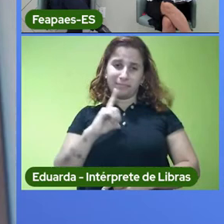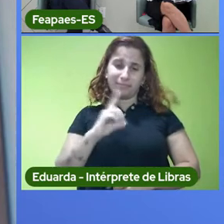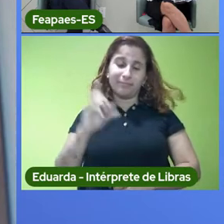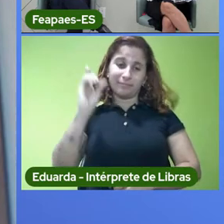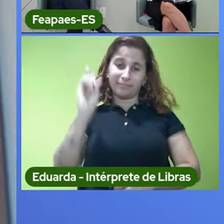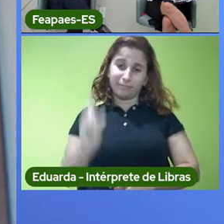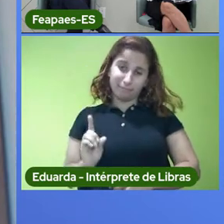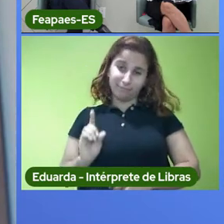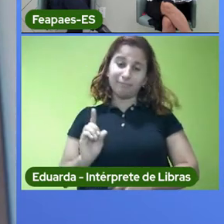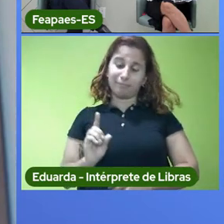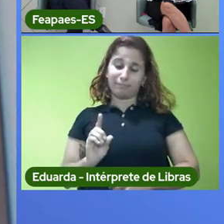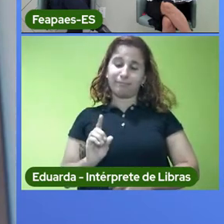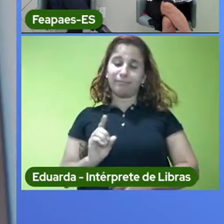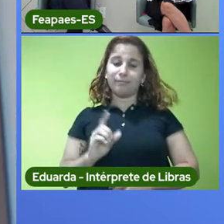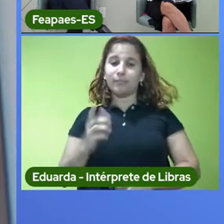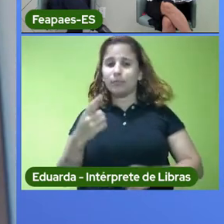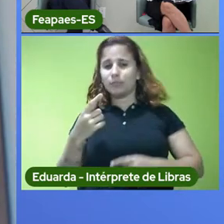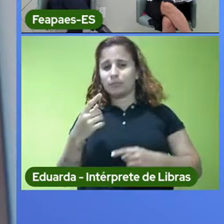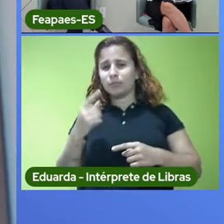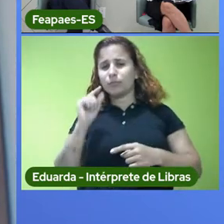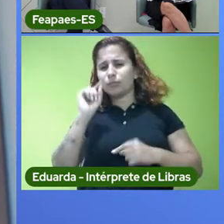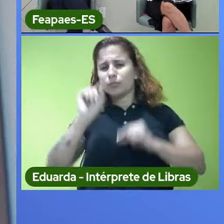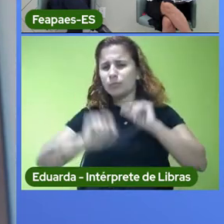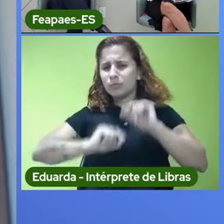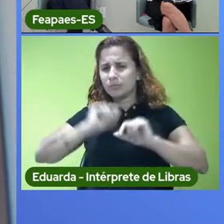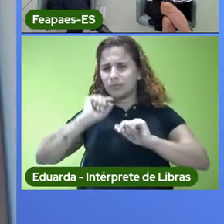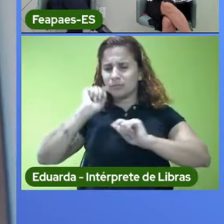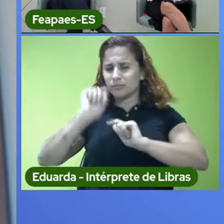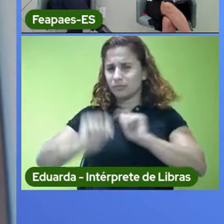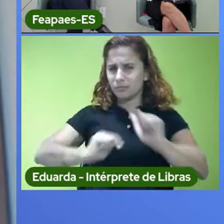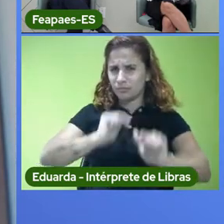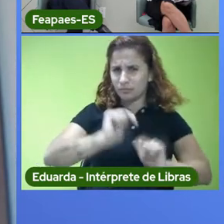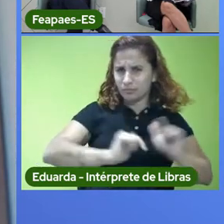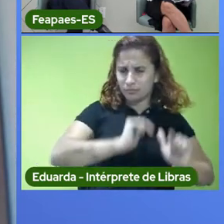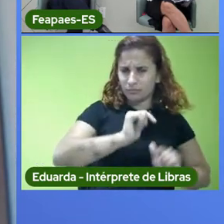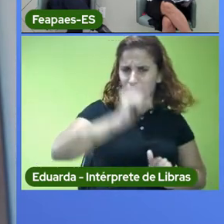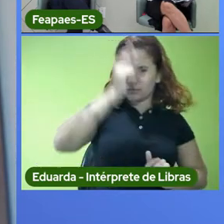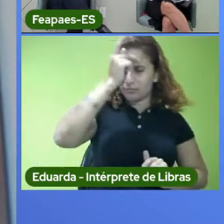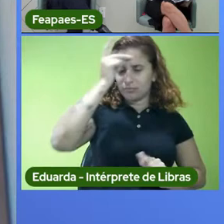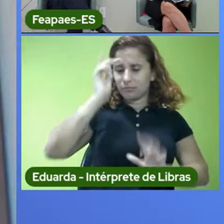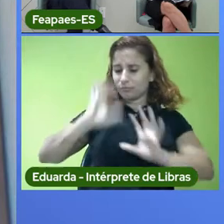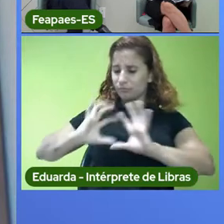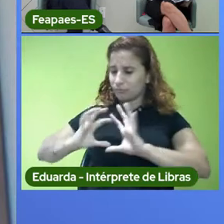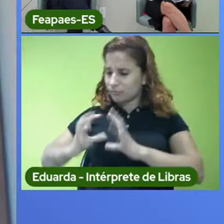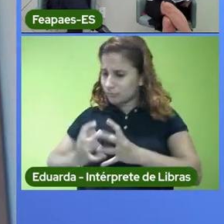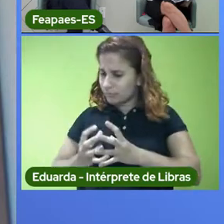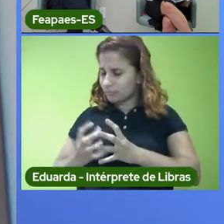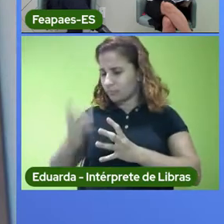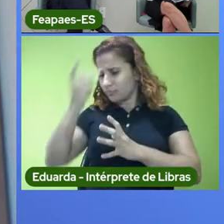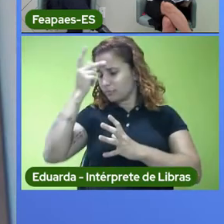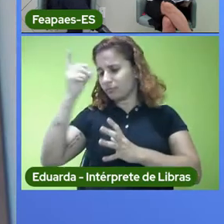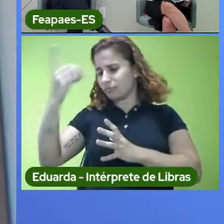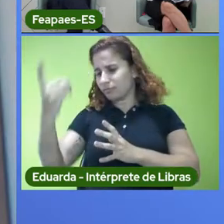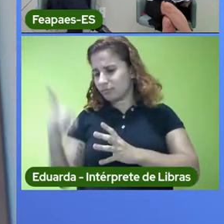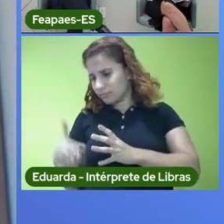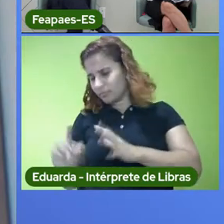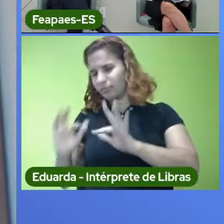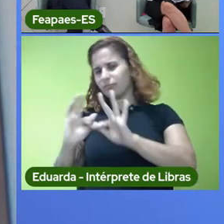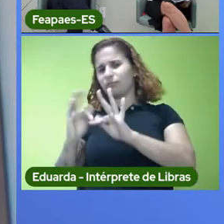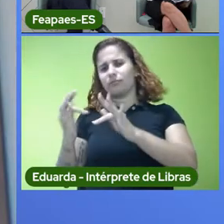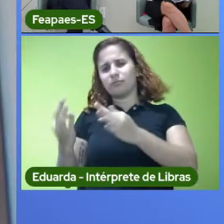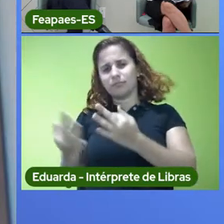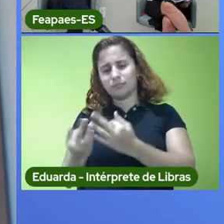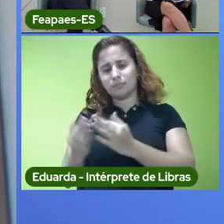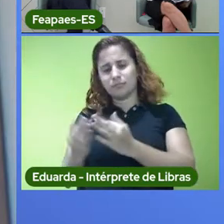é um trabalho em conjunto com as pessoas com deficiência e suas famílias, no sentido de verificar quais podem ser